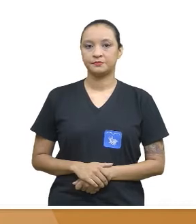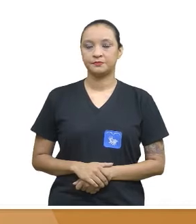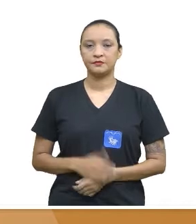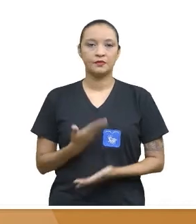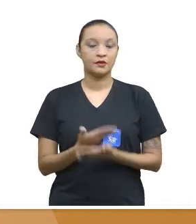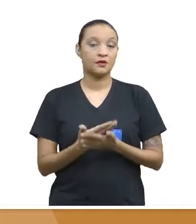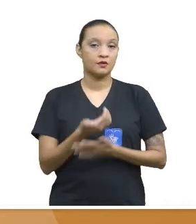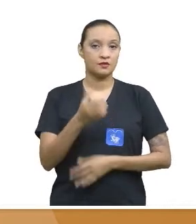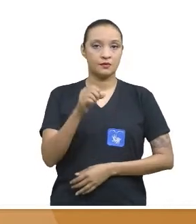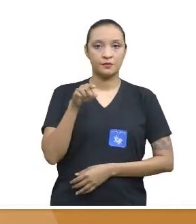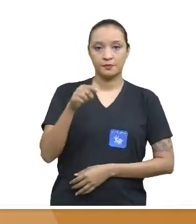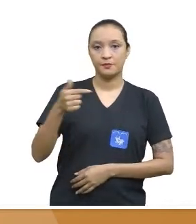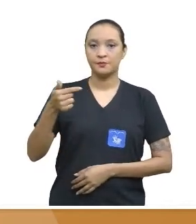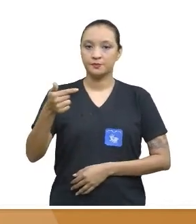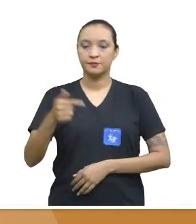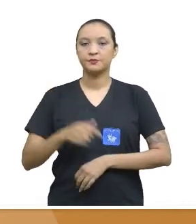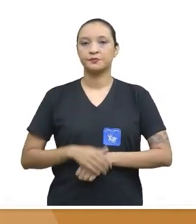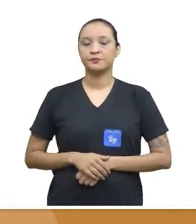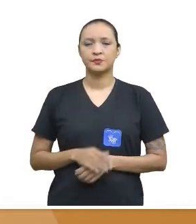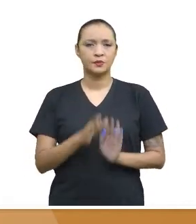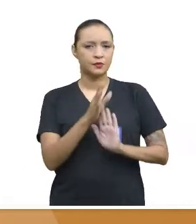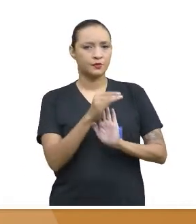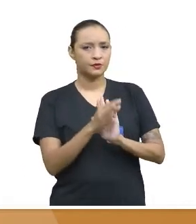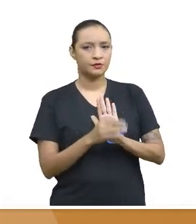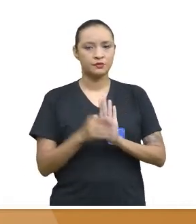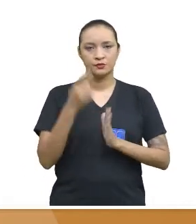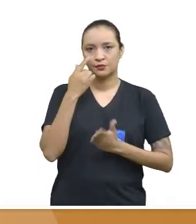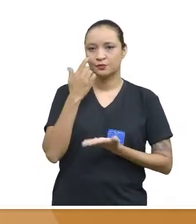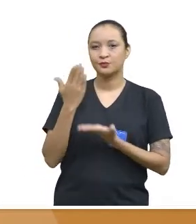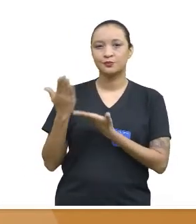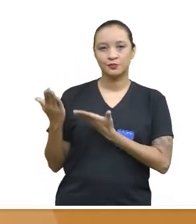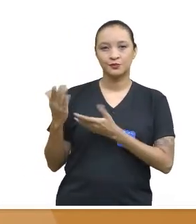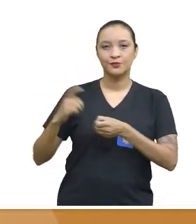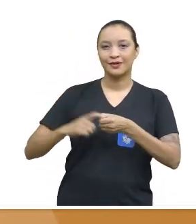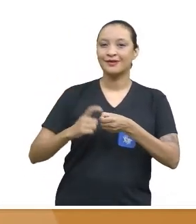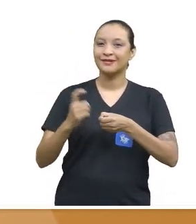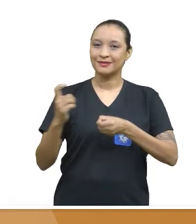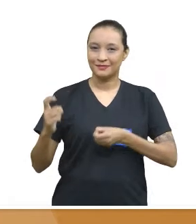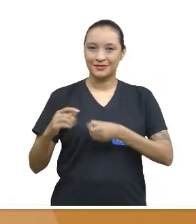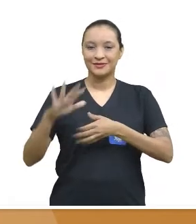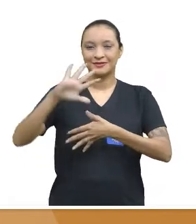Aula 10.2. Conteúdo: Independência na América Espanhola.